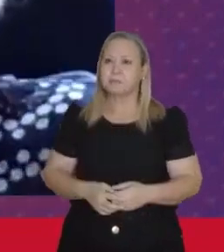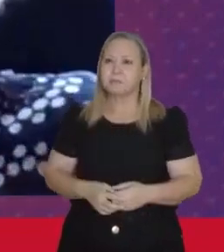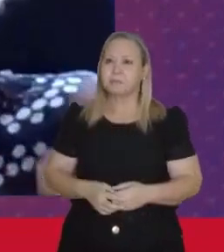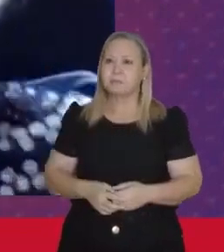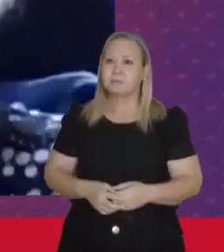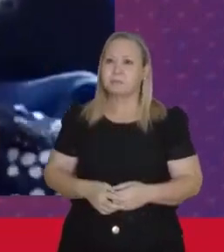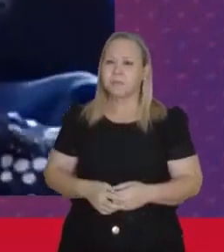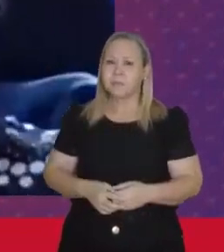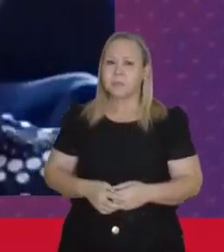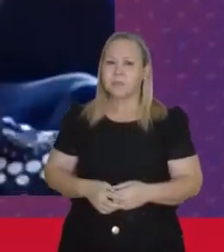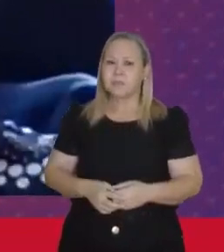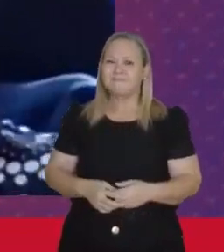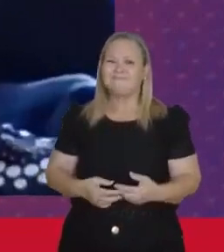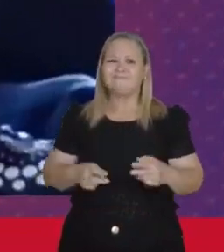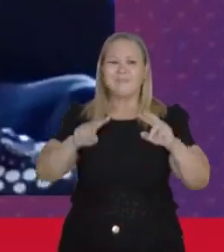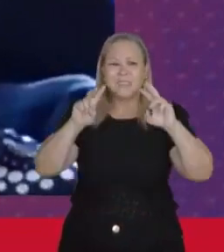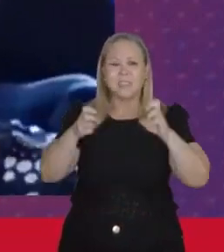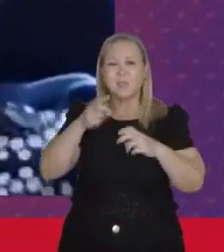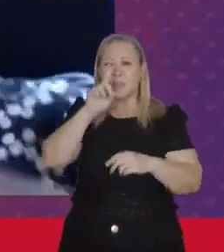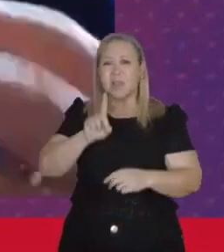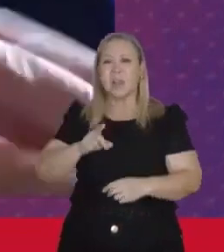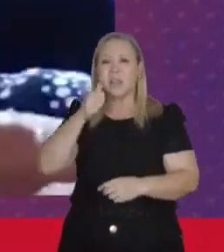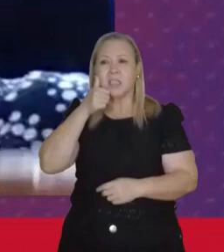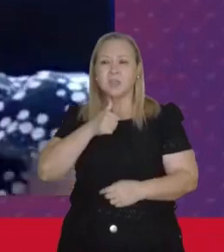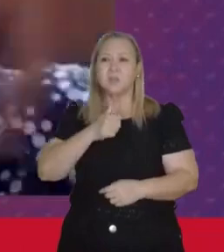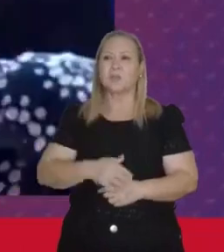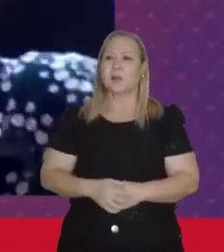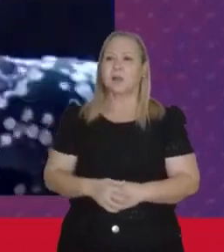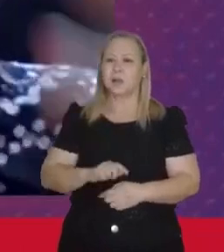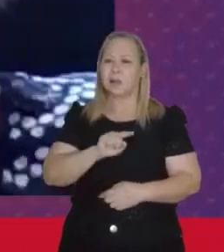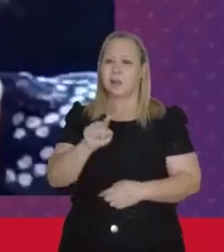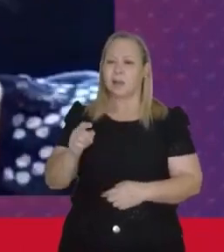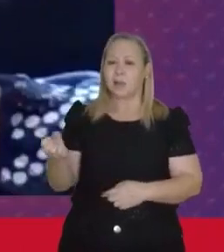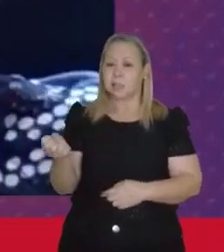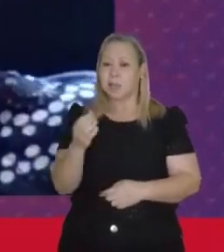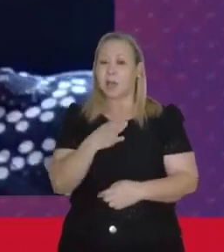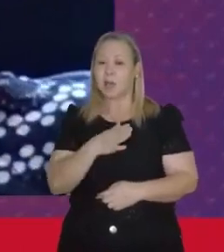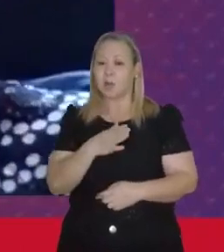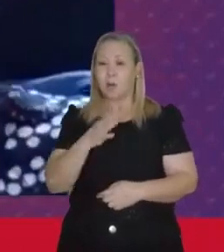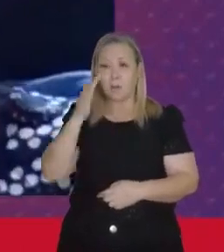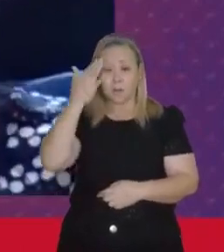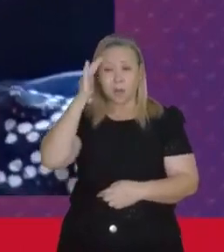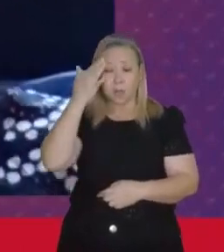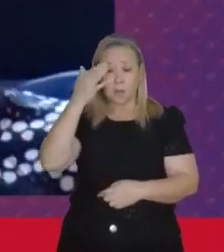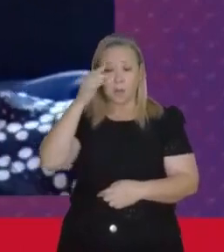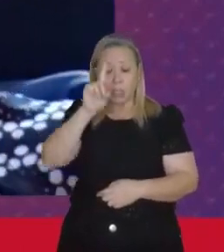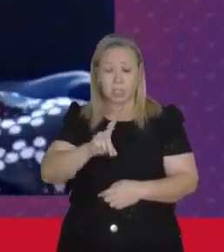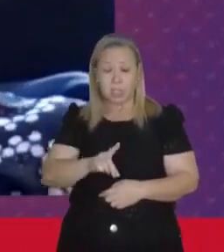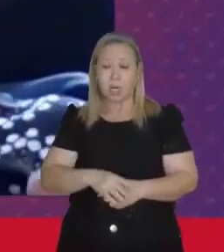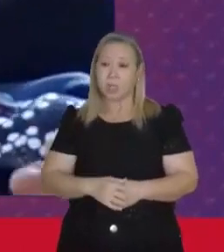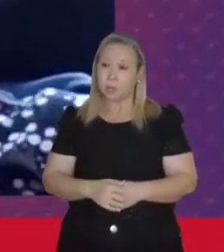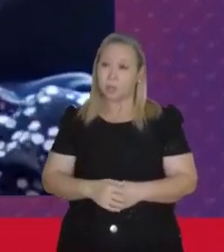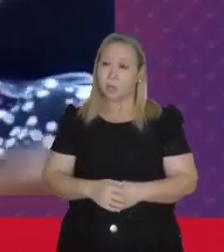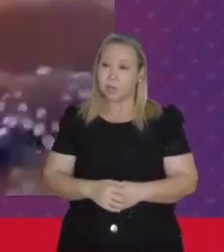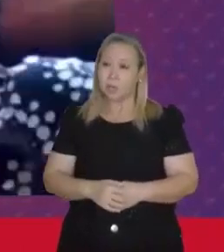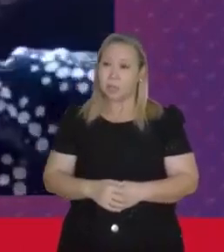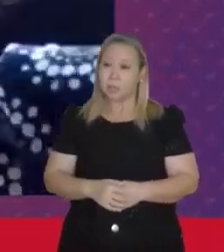Isso é uma questão de direitos das mulheres. É essa nova concepção de direito